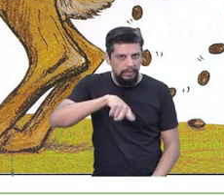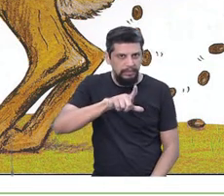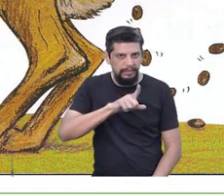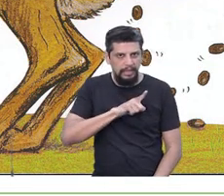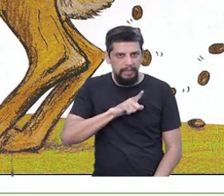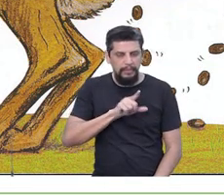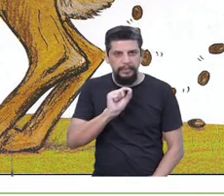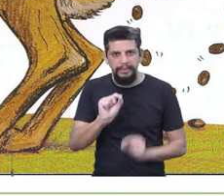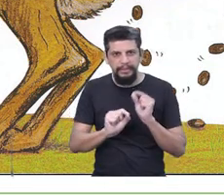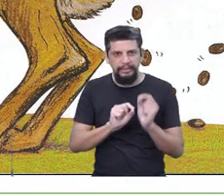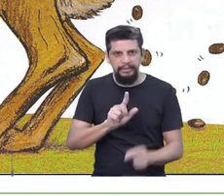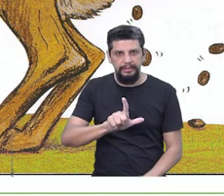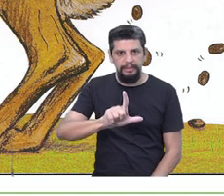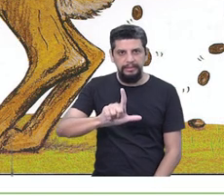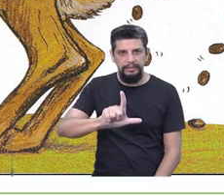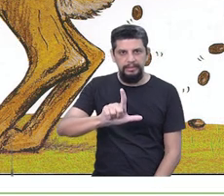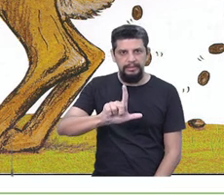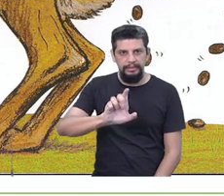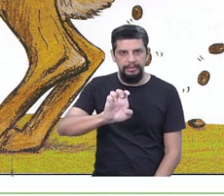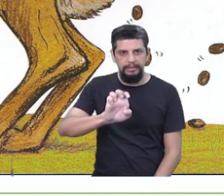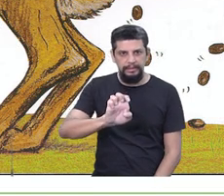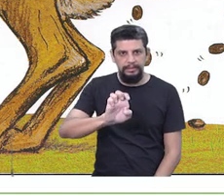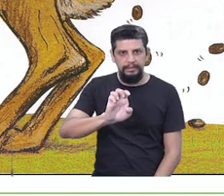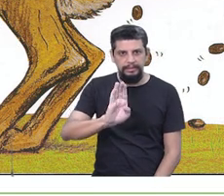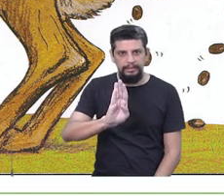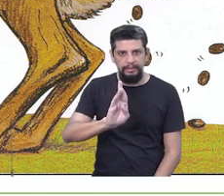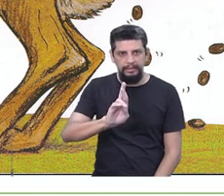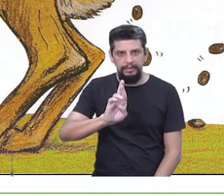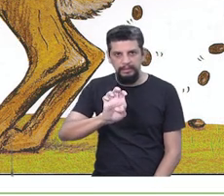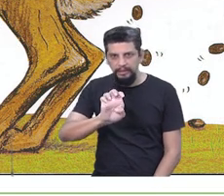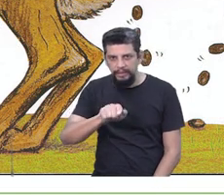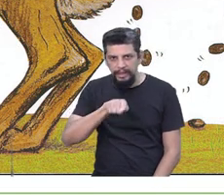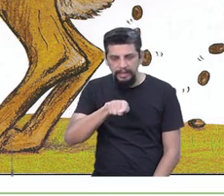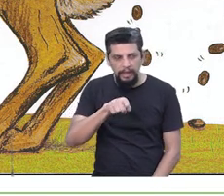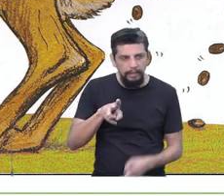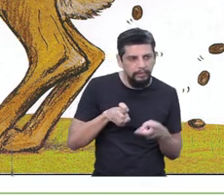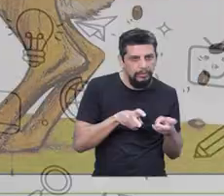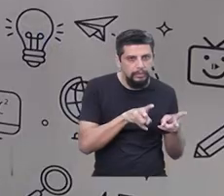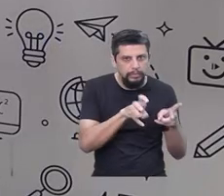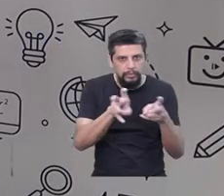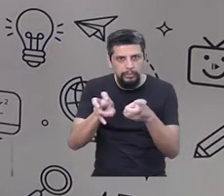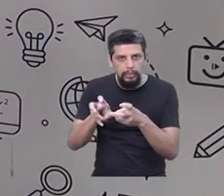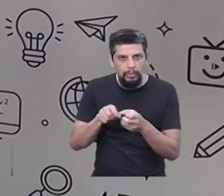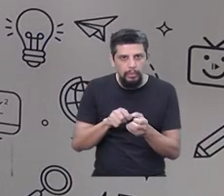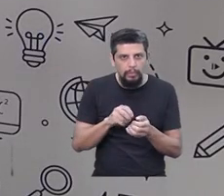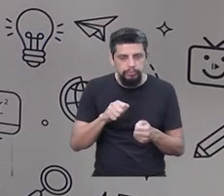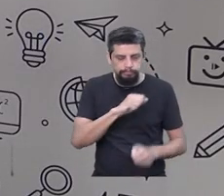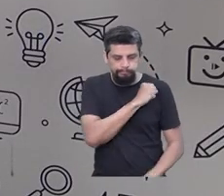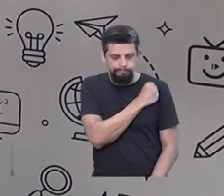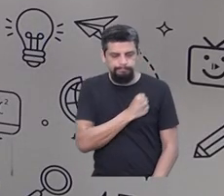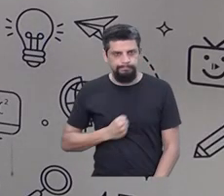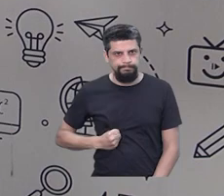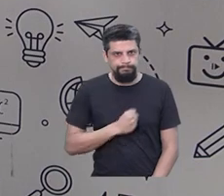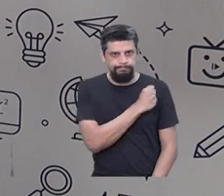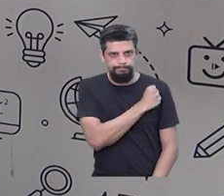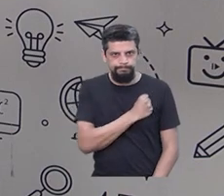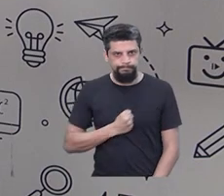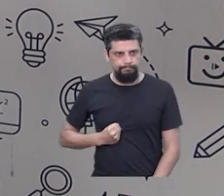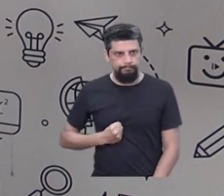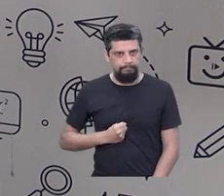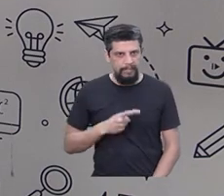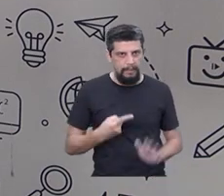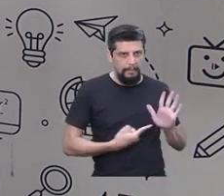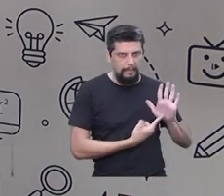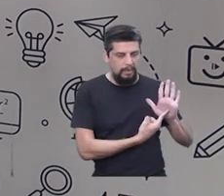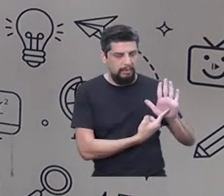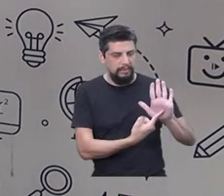uma lebre. Isso mesmo. E observem ali o cocozinho que ela